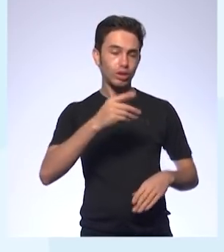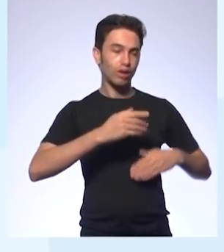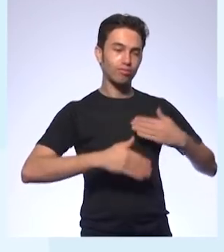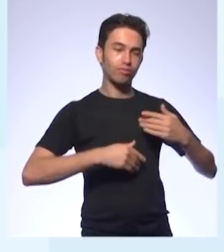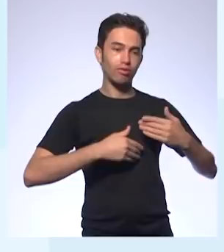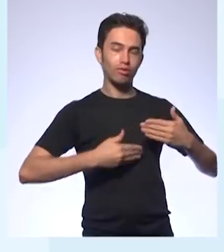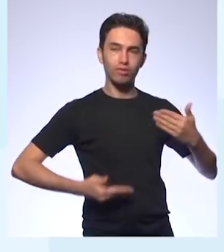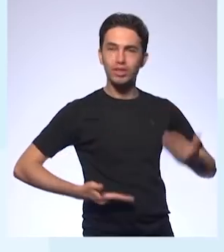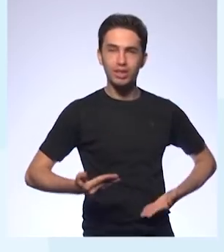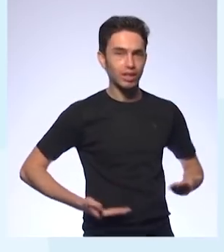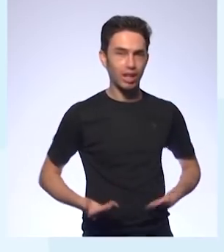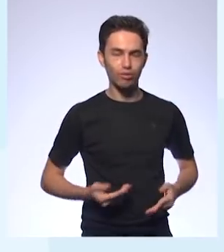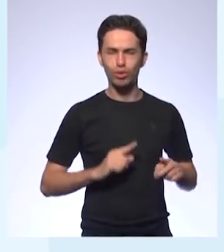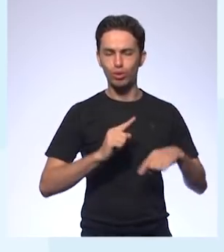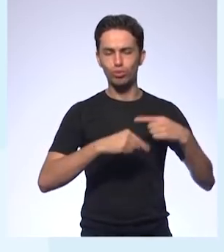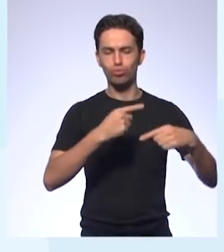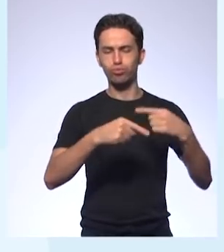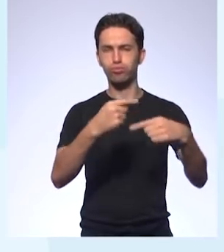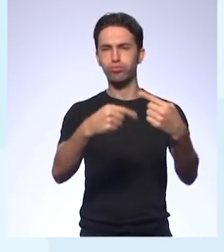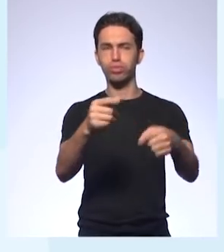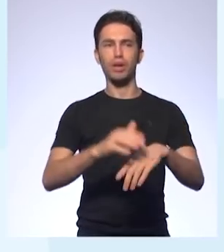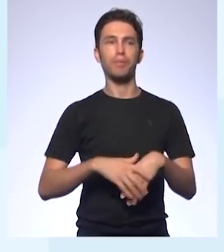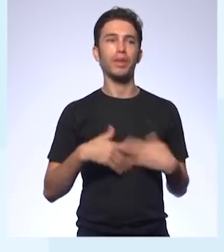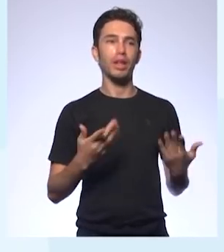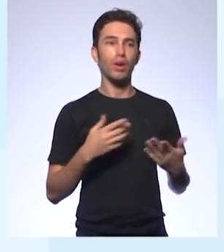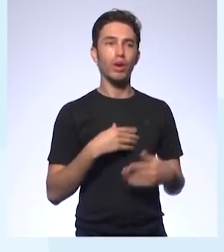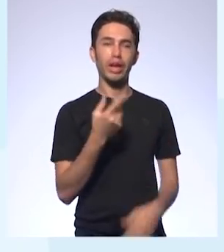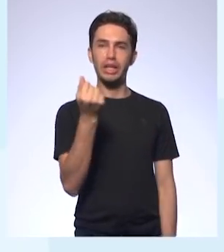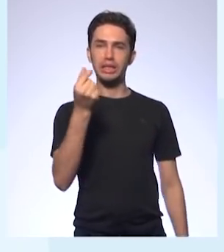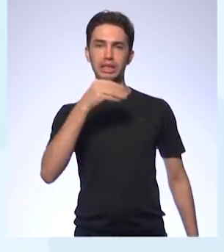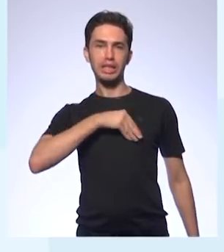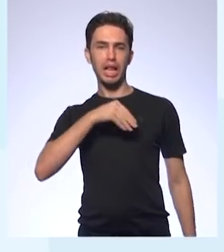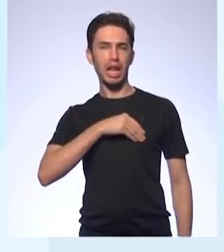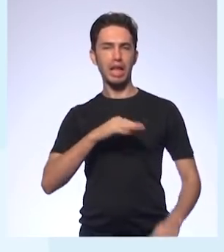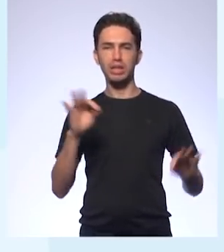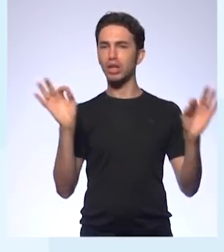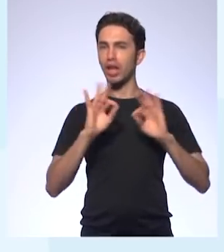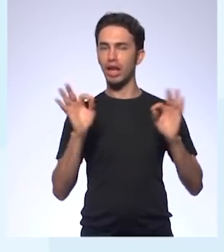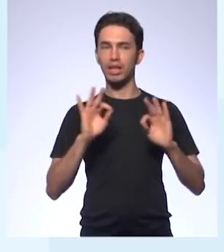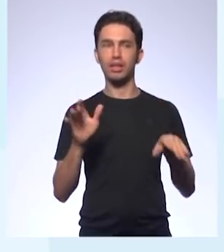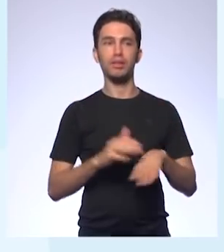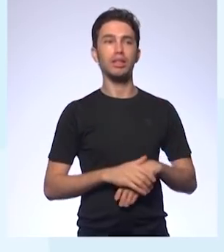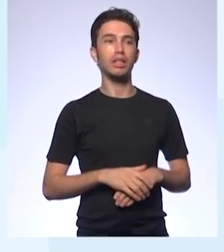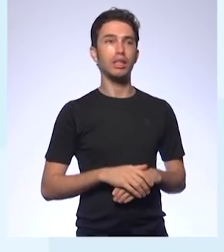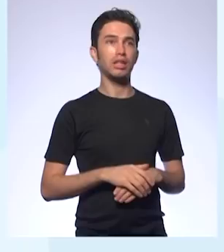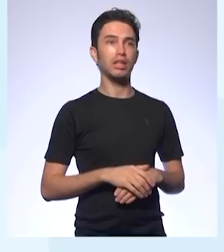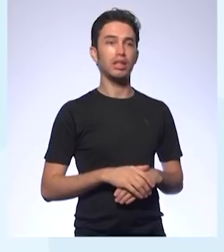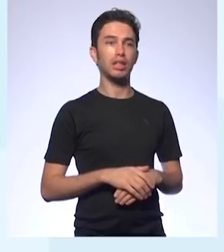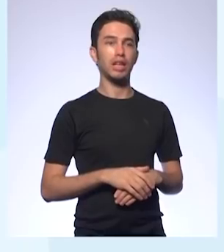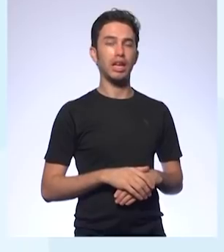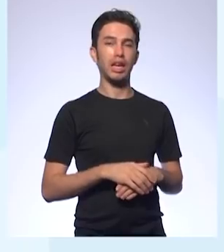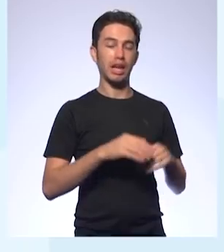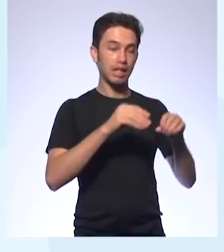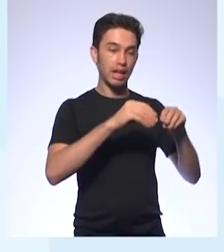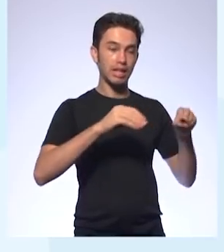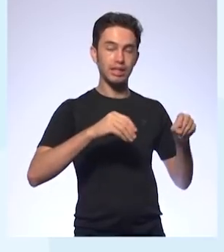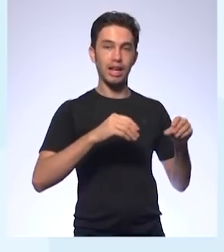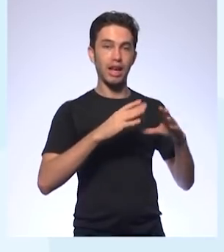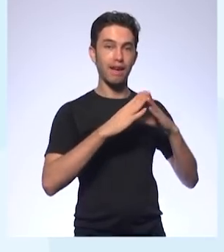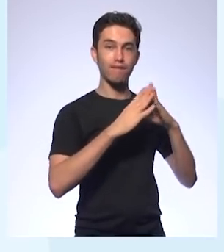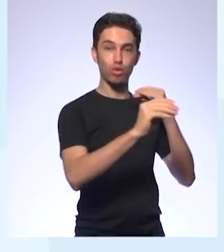Não recebiam salário. Então, eles trabalhavam nas terras e não recebiam salário. Não podiam sair das terras, e eles